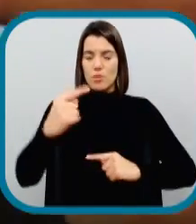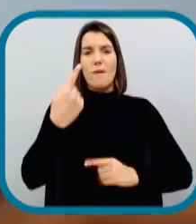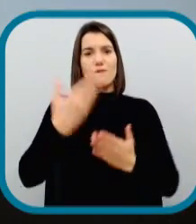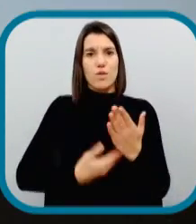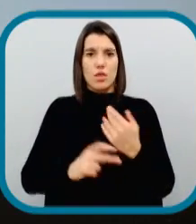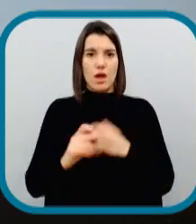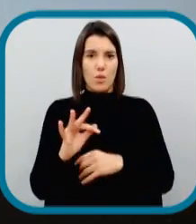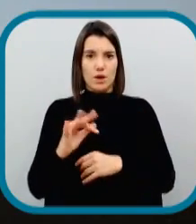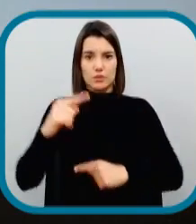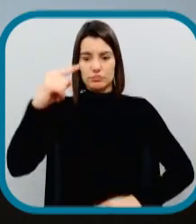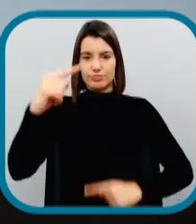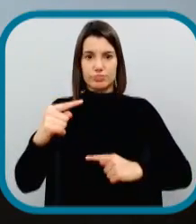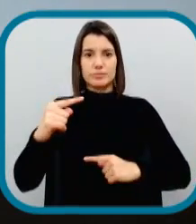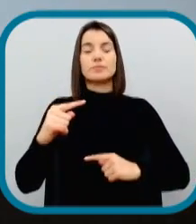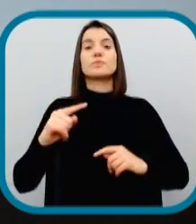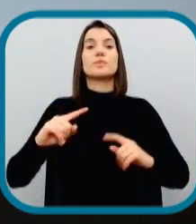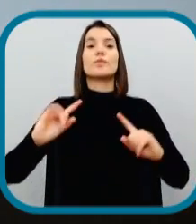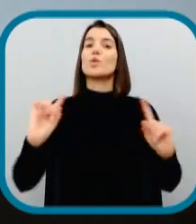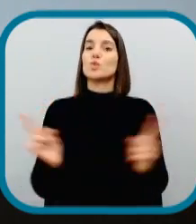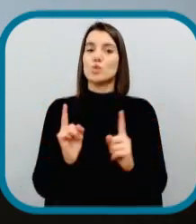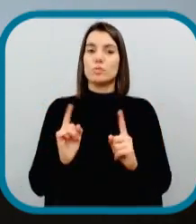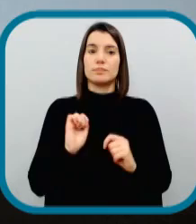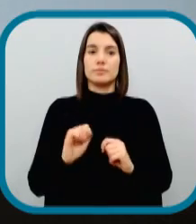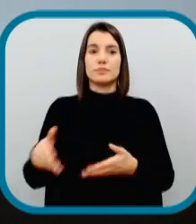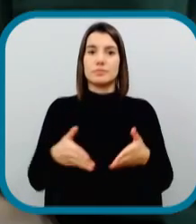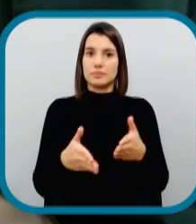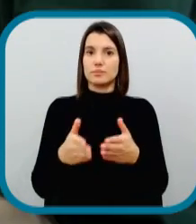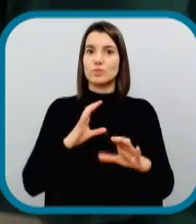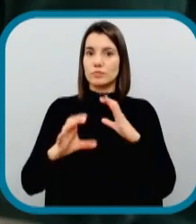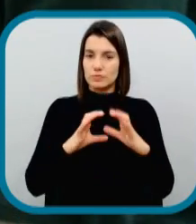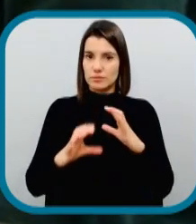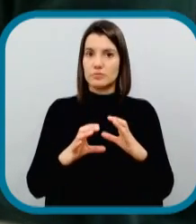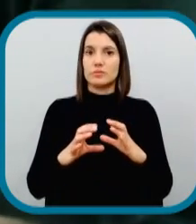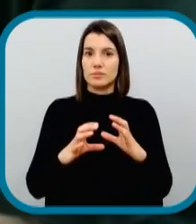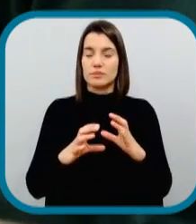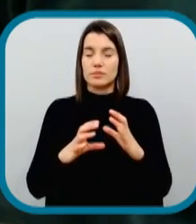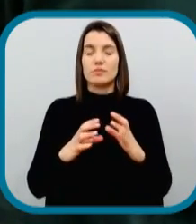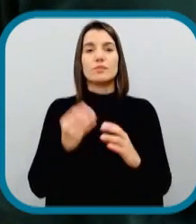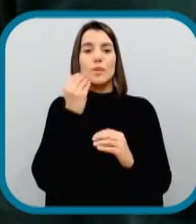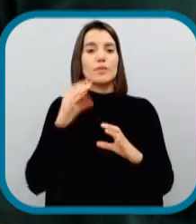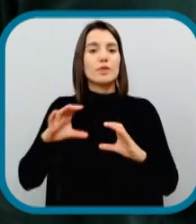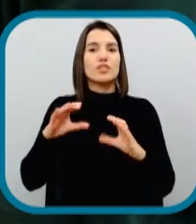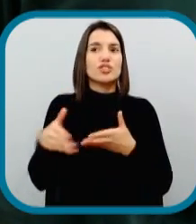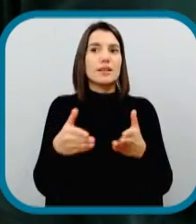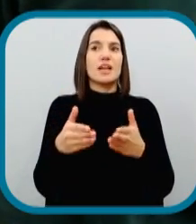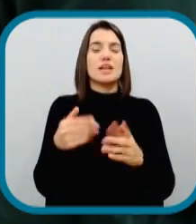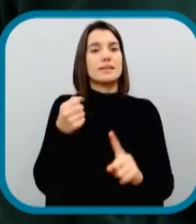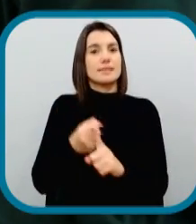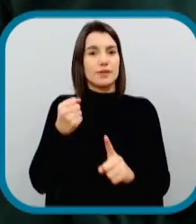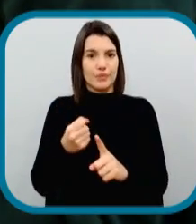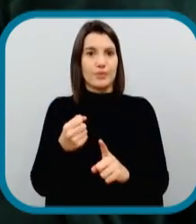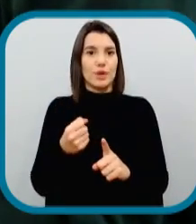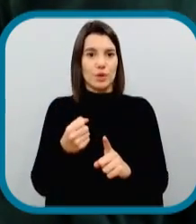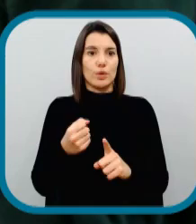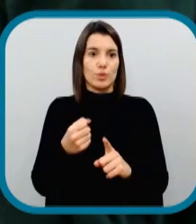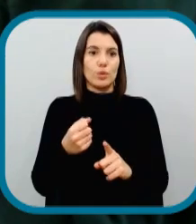página A4, que é um resumo daquilo que é a estratégia de comunicação, daquilo que é a estratégia, a abordagem ao desafio